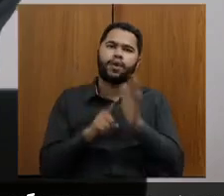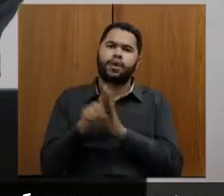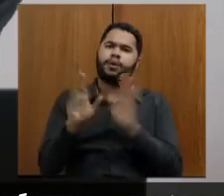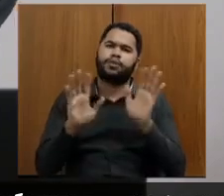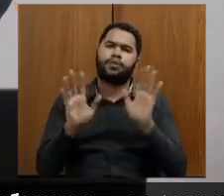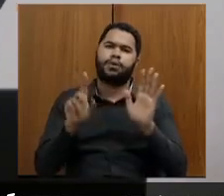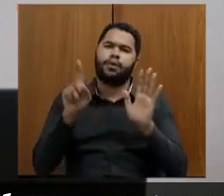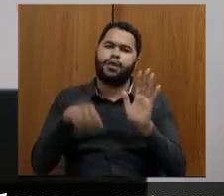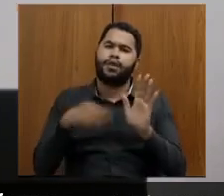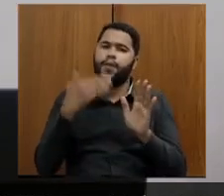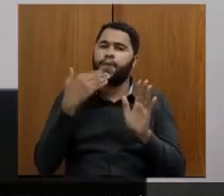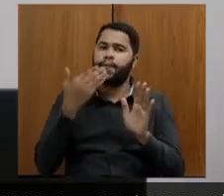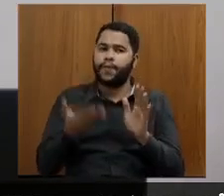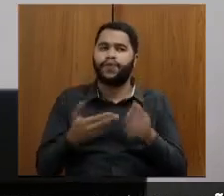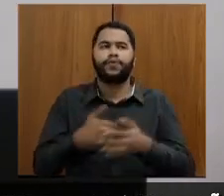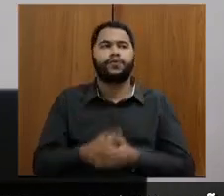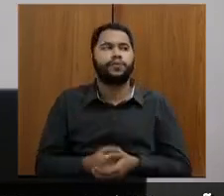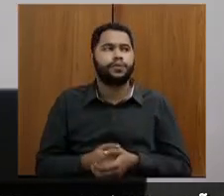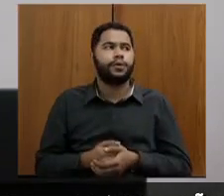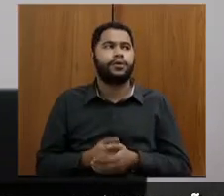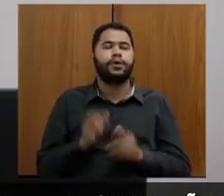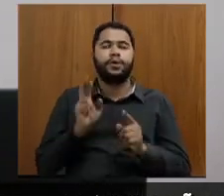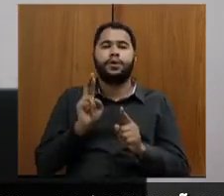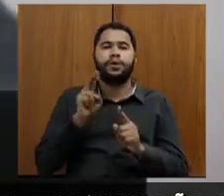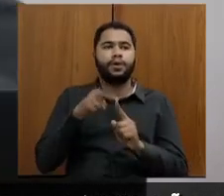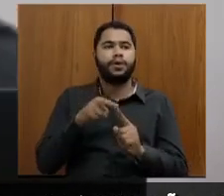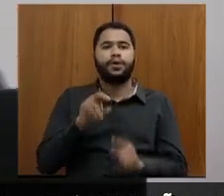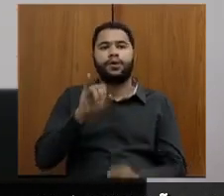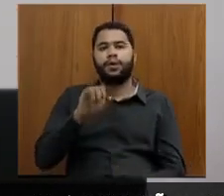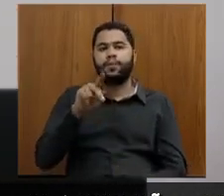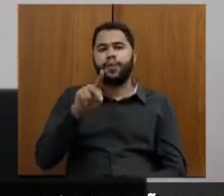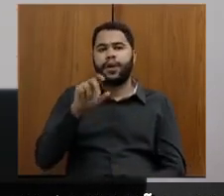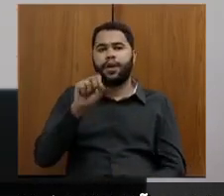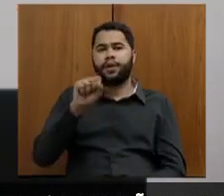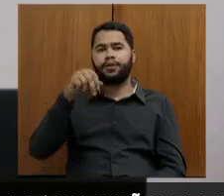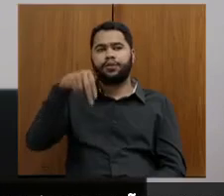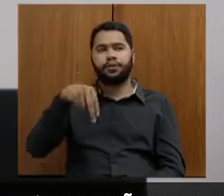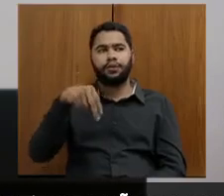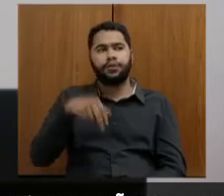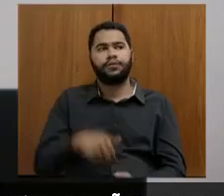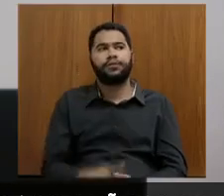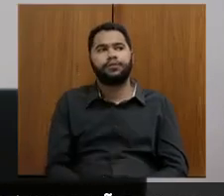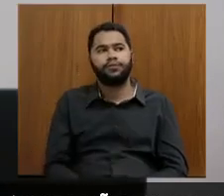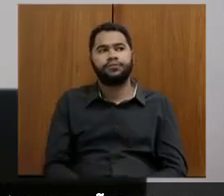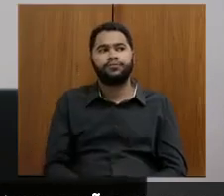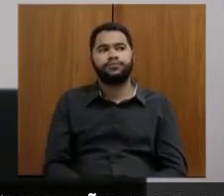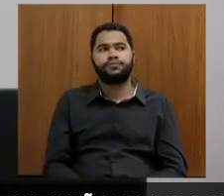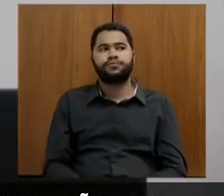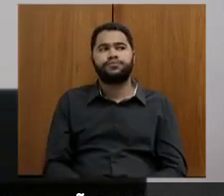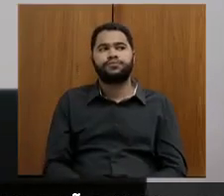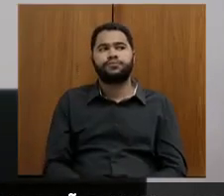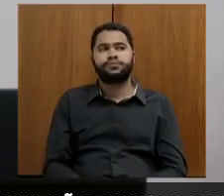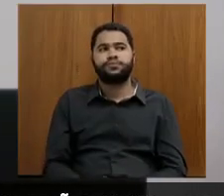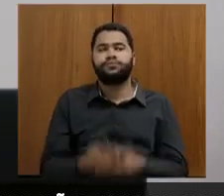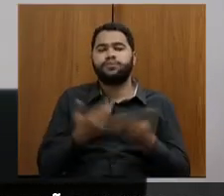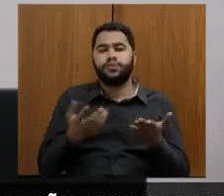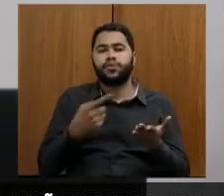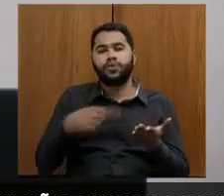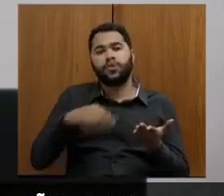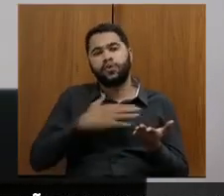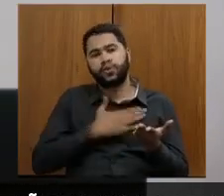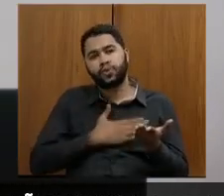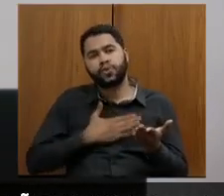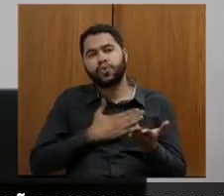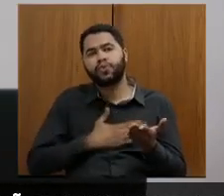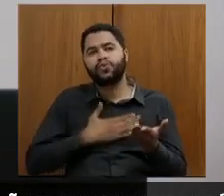questionamento uma um pedido que é referente ao ipsm o senhor presidente do conselho ministração do IPS então não